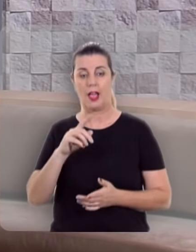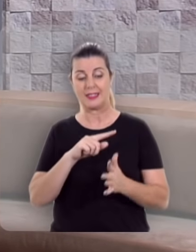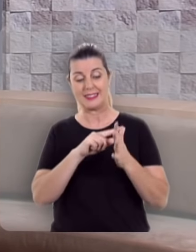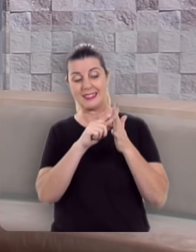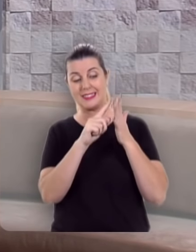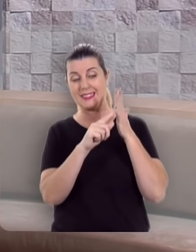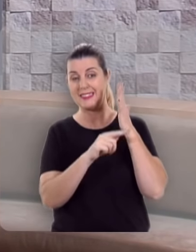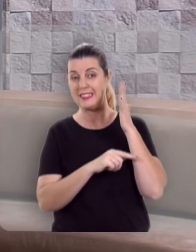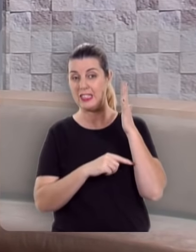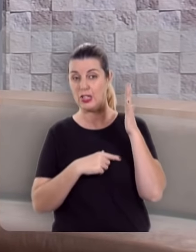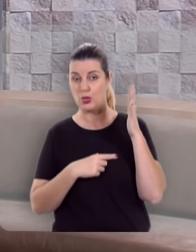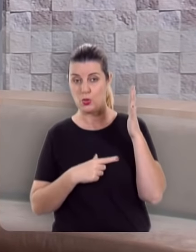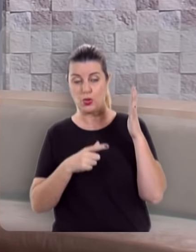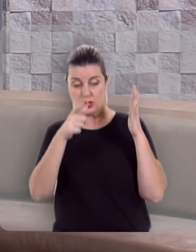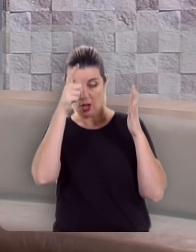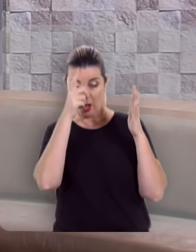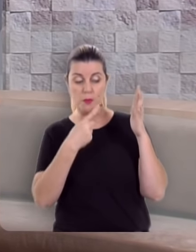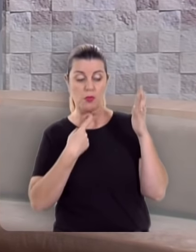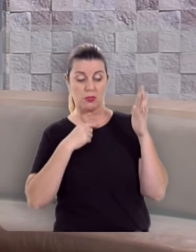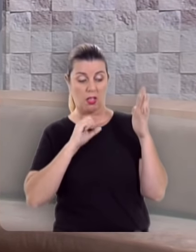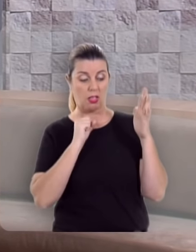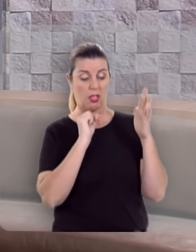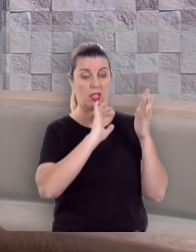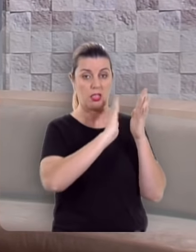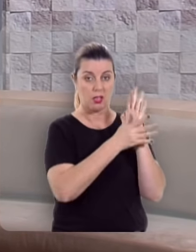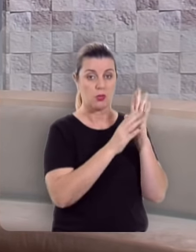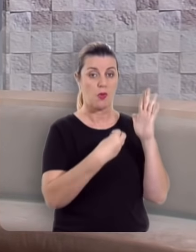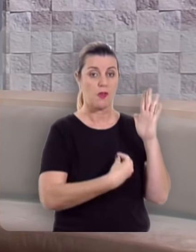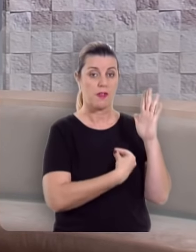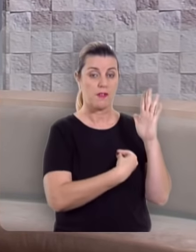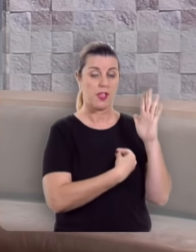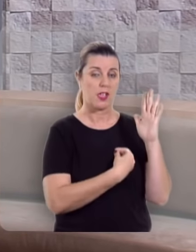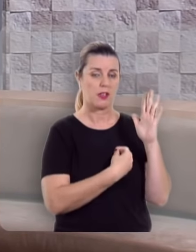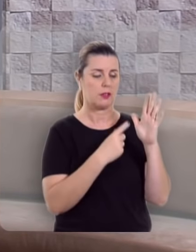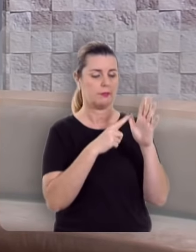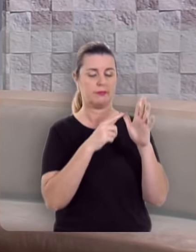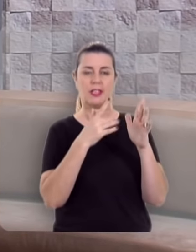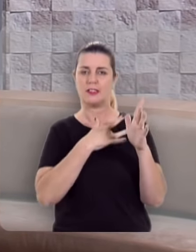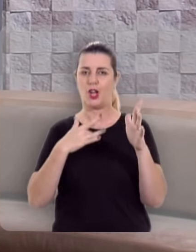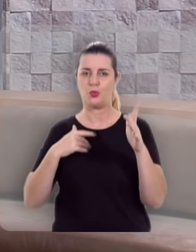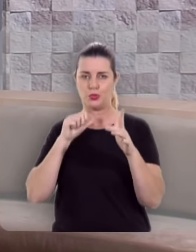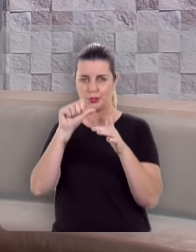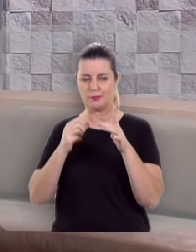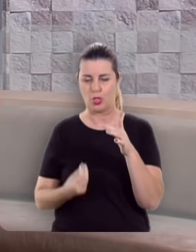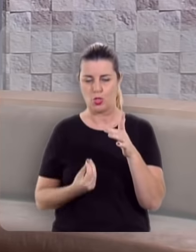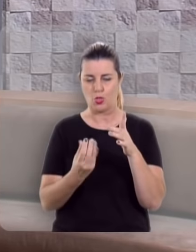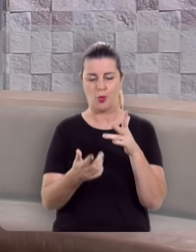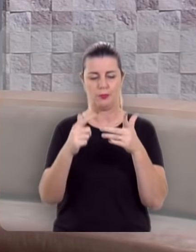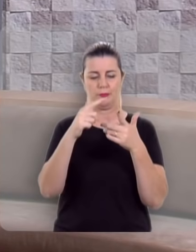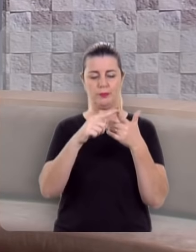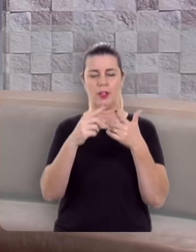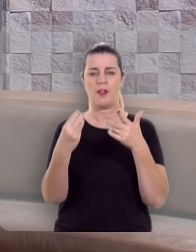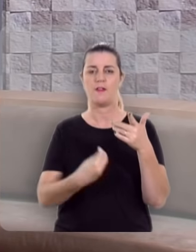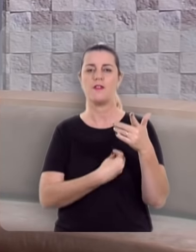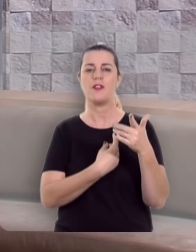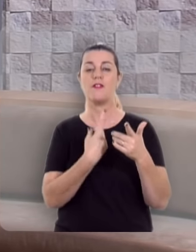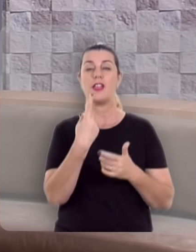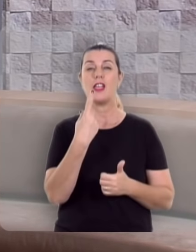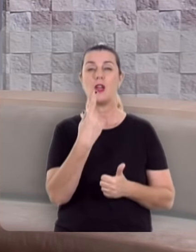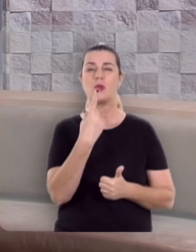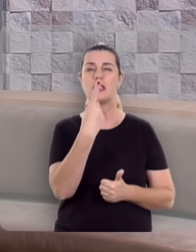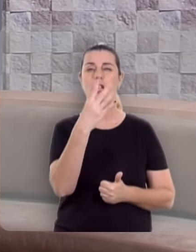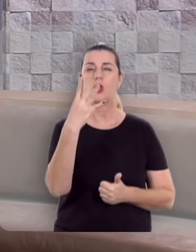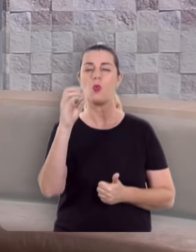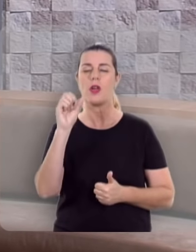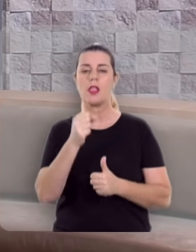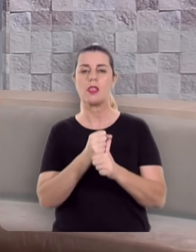E, na verdade, Deus restaurou as 5 áreas que Satanás quis destruir na vida de Jó. Restaurou sua